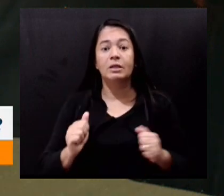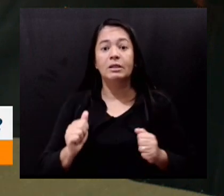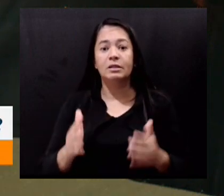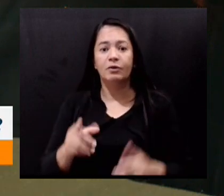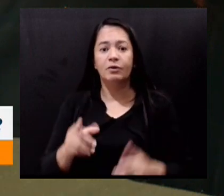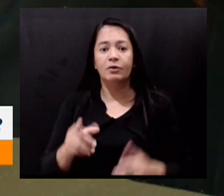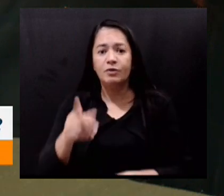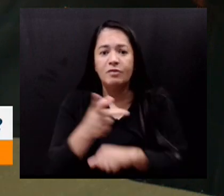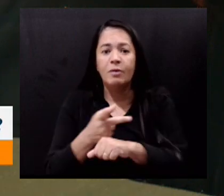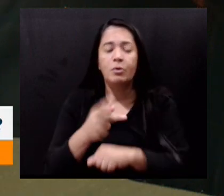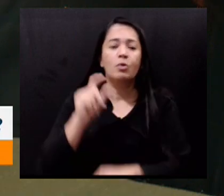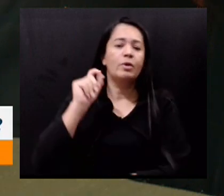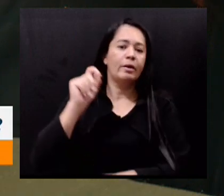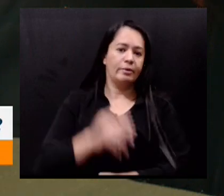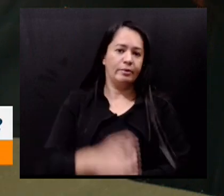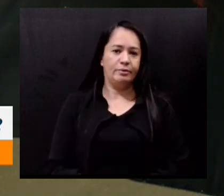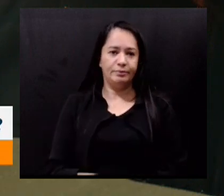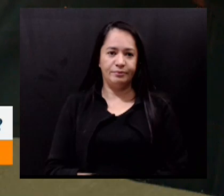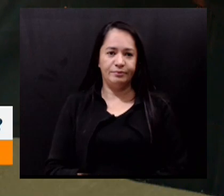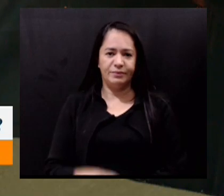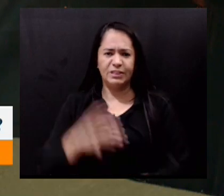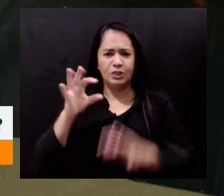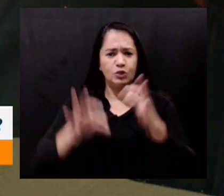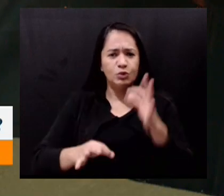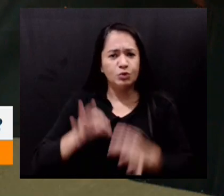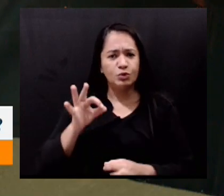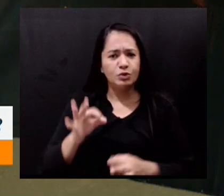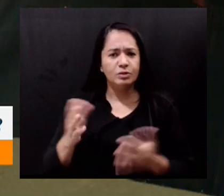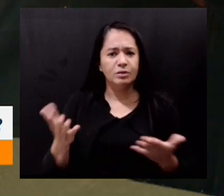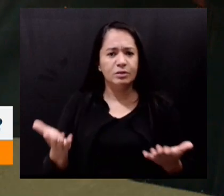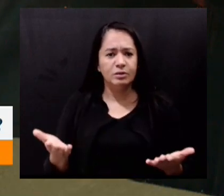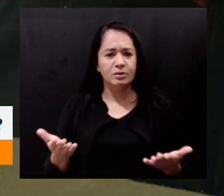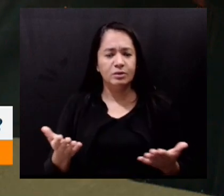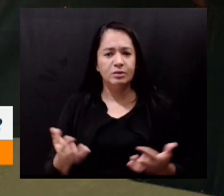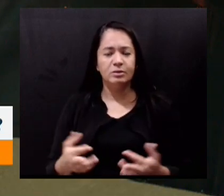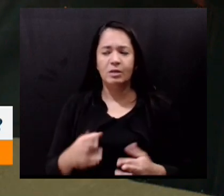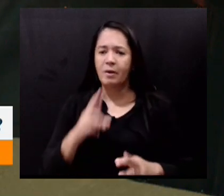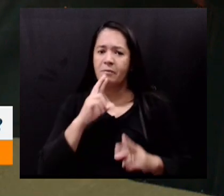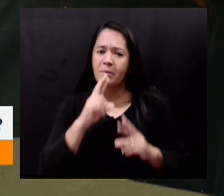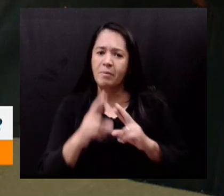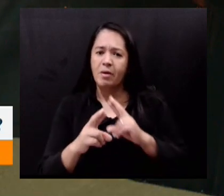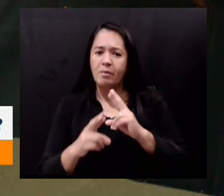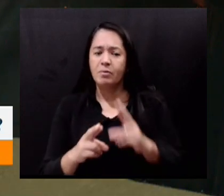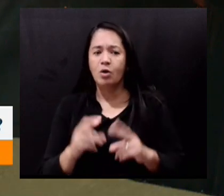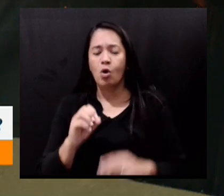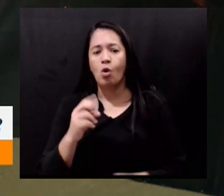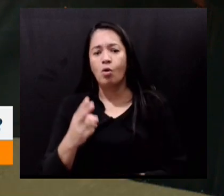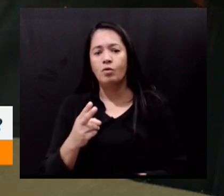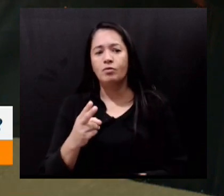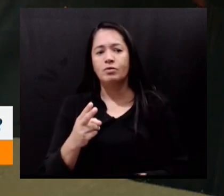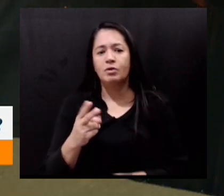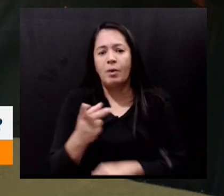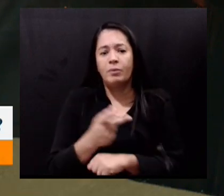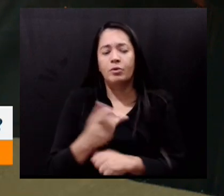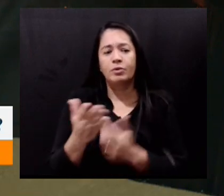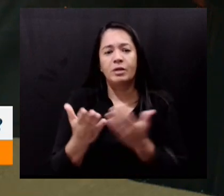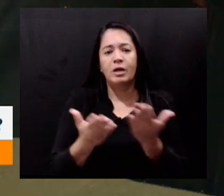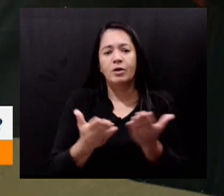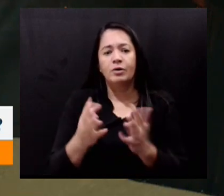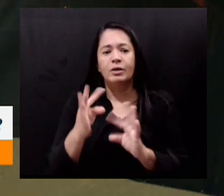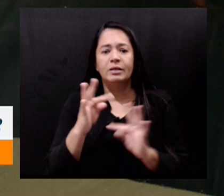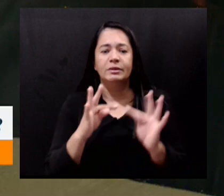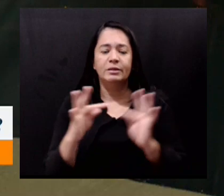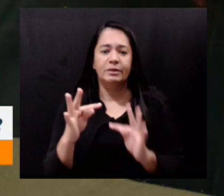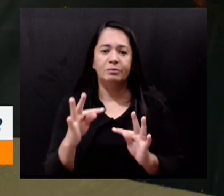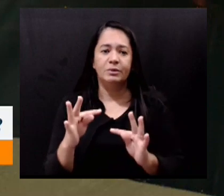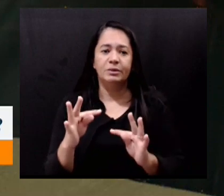vai buscar a justiça? Você vai buscar, responder aquilo? Ou você vai buscar um tratamento terapêutico, vai buscar uma terapia, vai fazer de